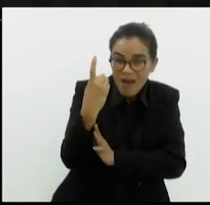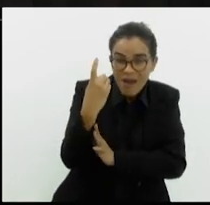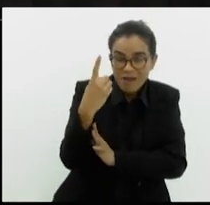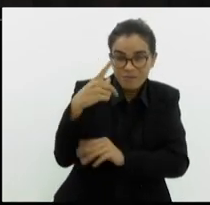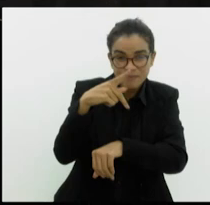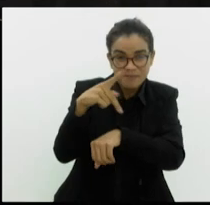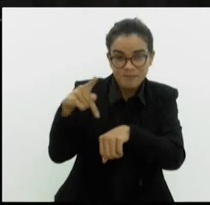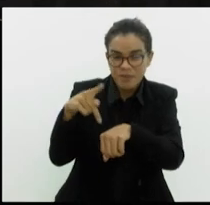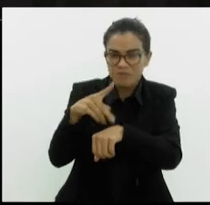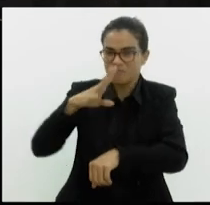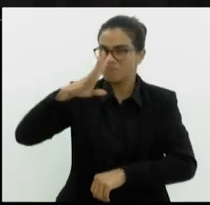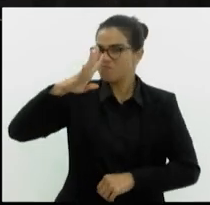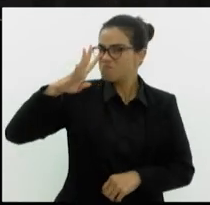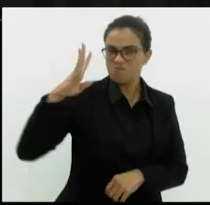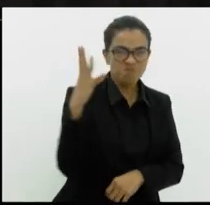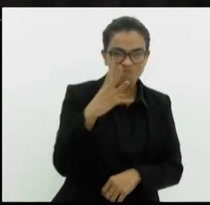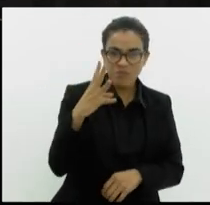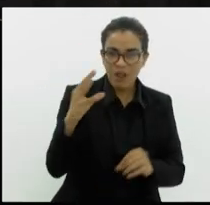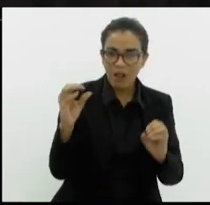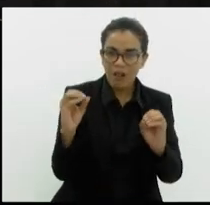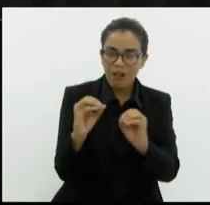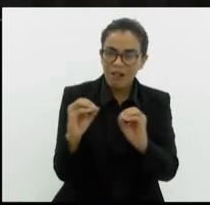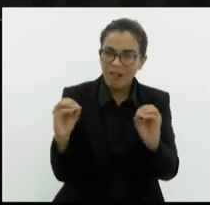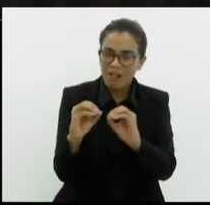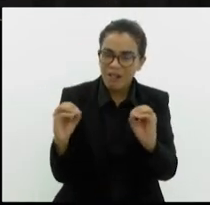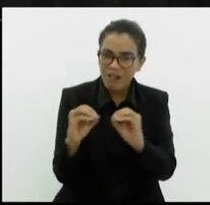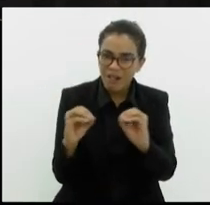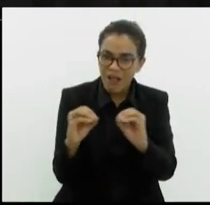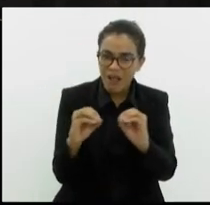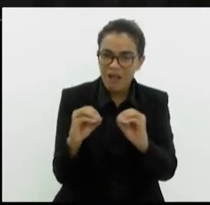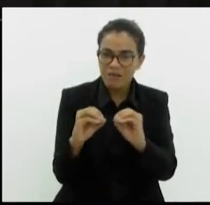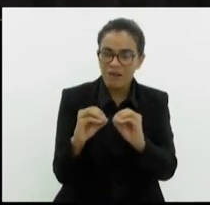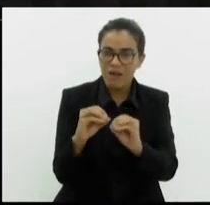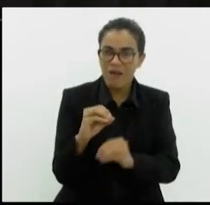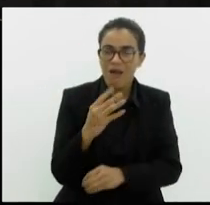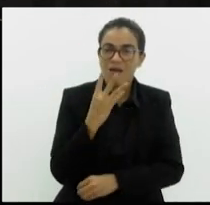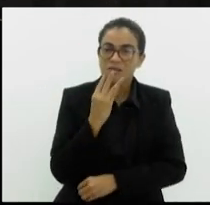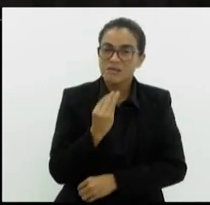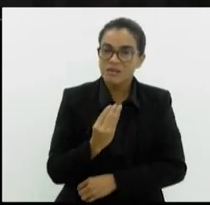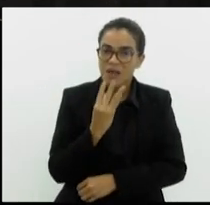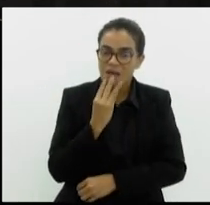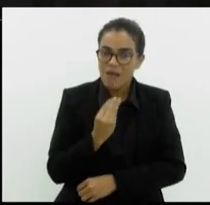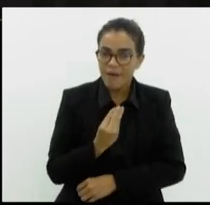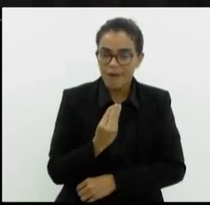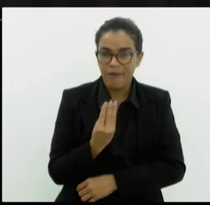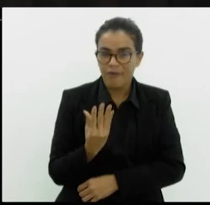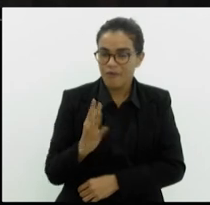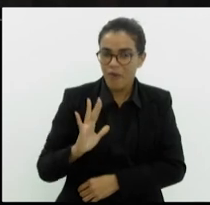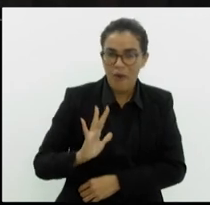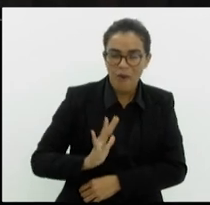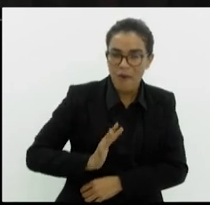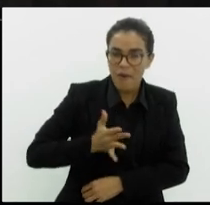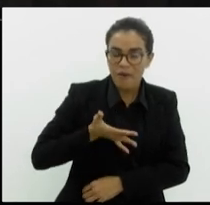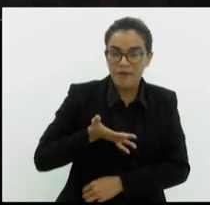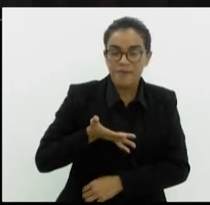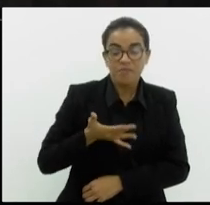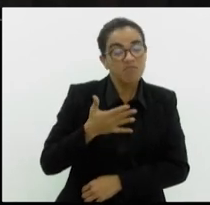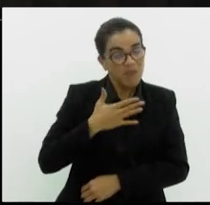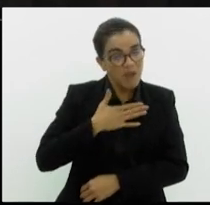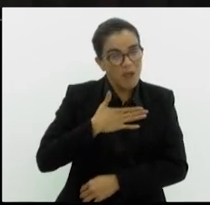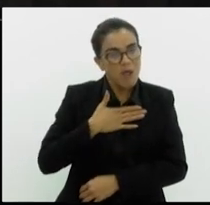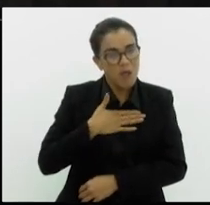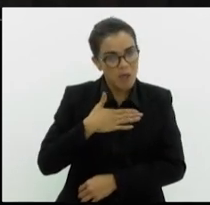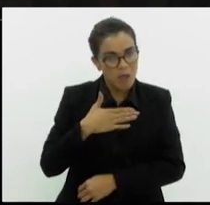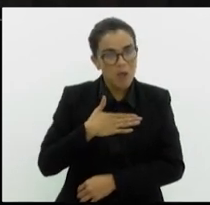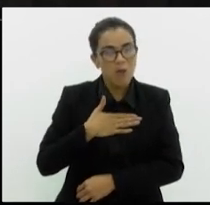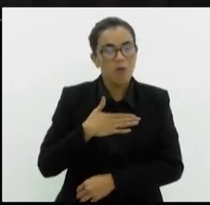não condenou o ataque a Israel, que, aliás, foi um fracasso. E eu até